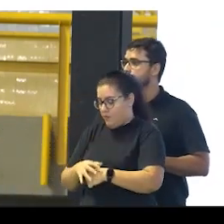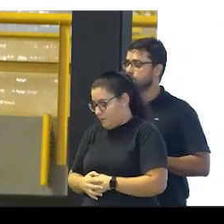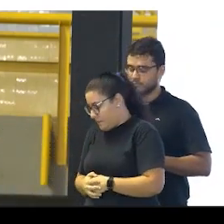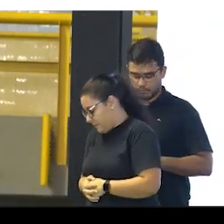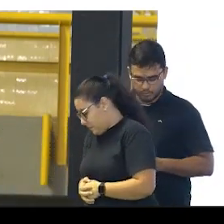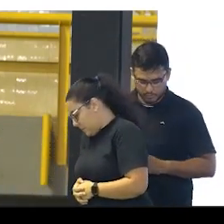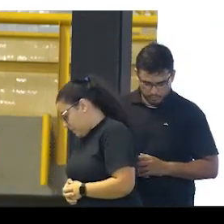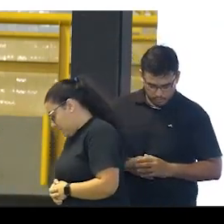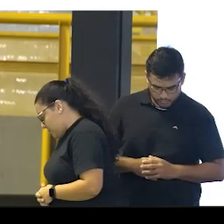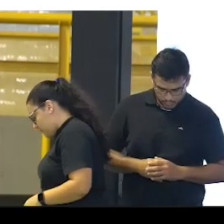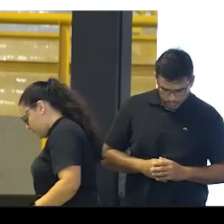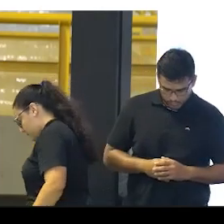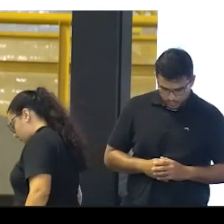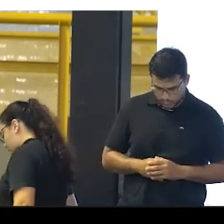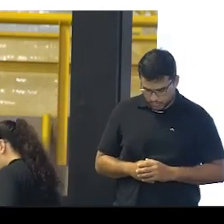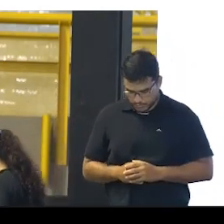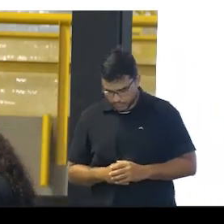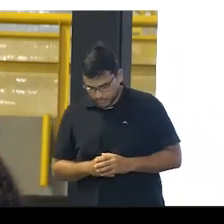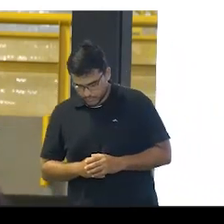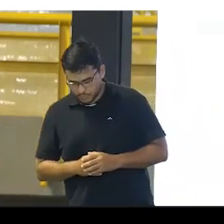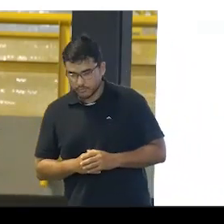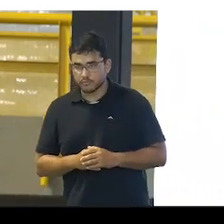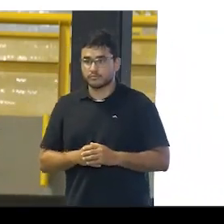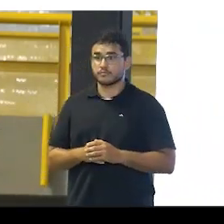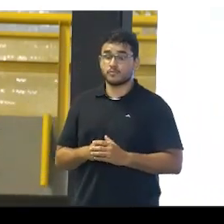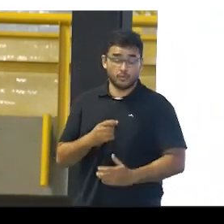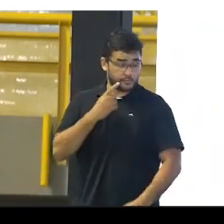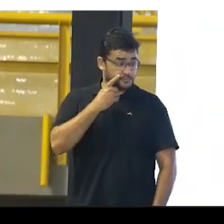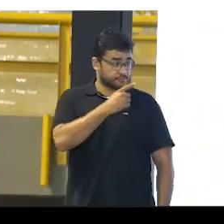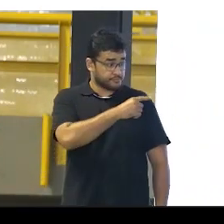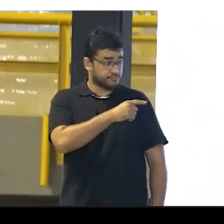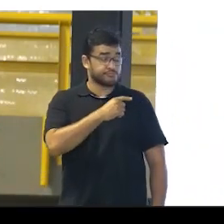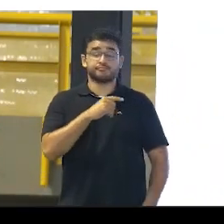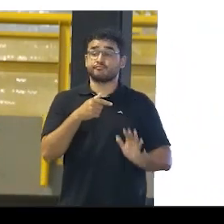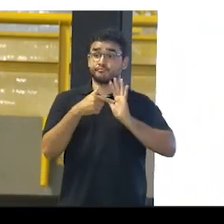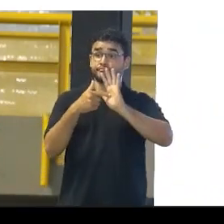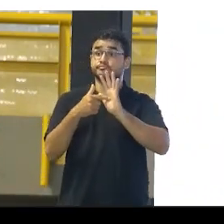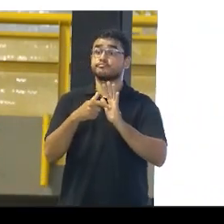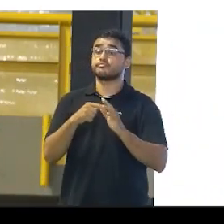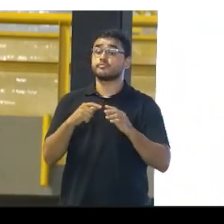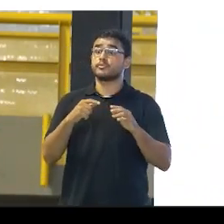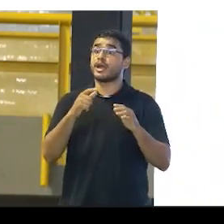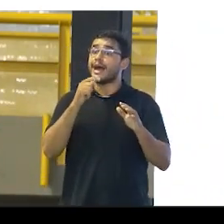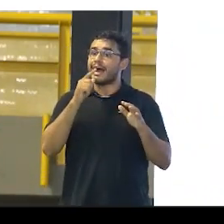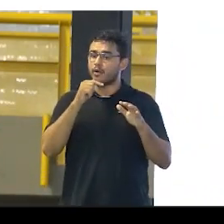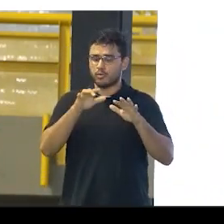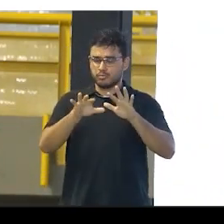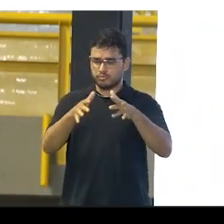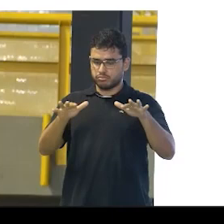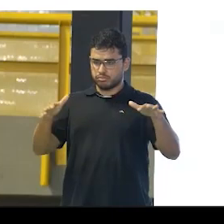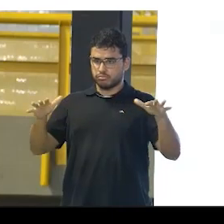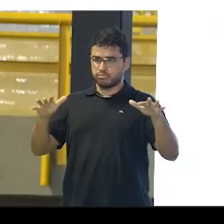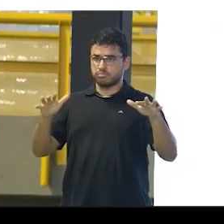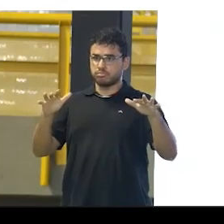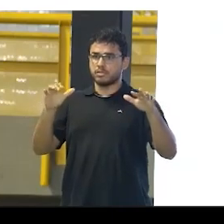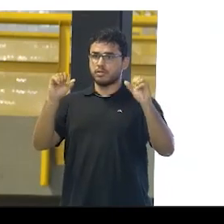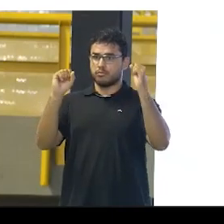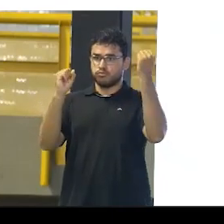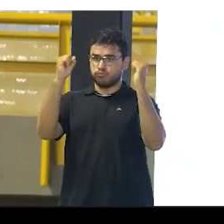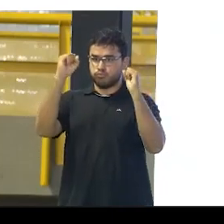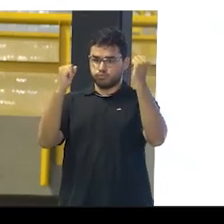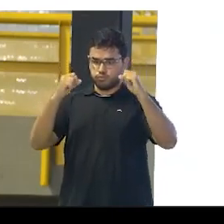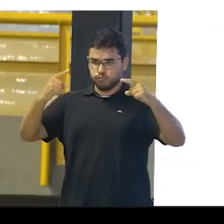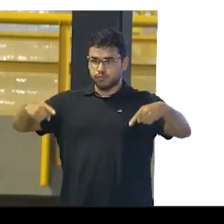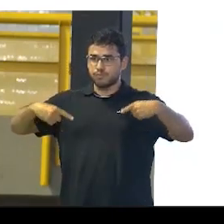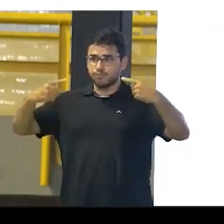A hidroeletricidade, a utilização da água para a produção de energia elétrica é uma fonte secundária.